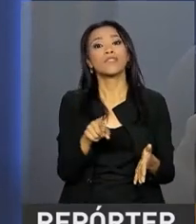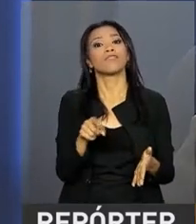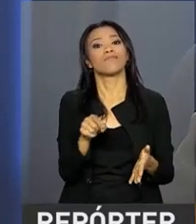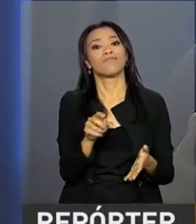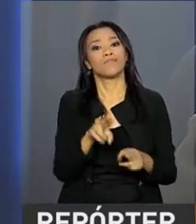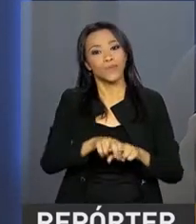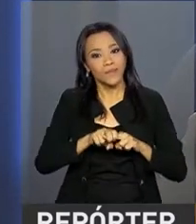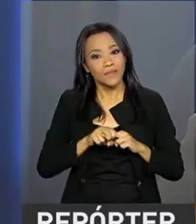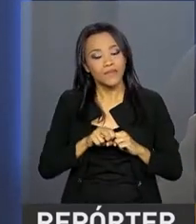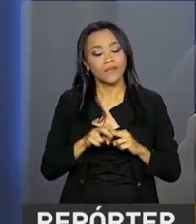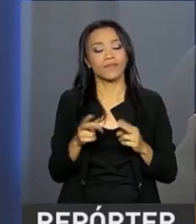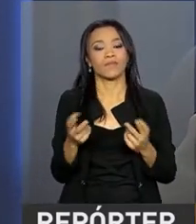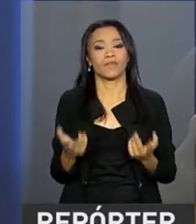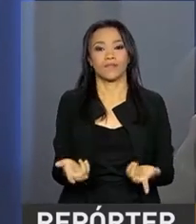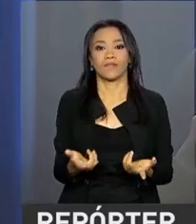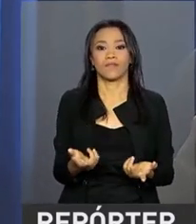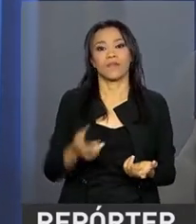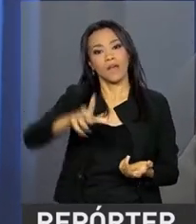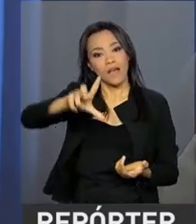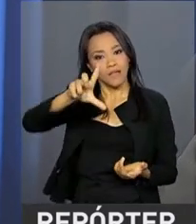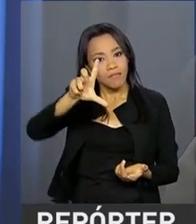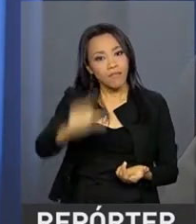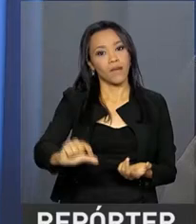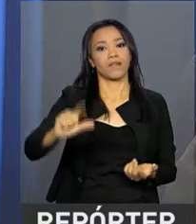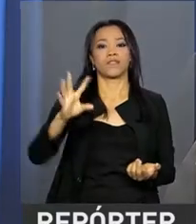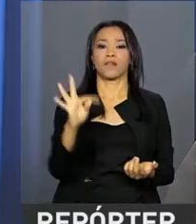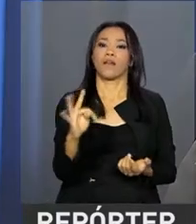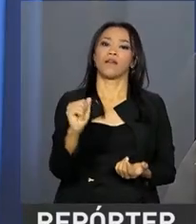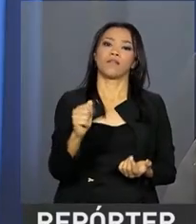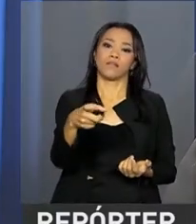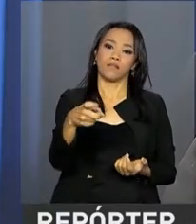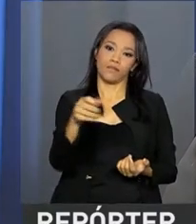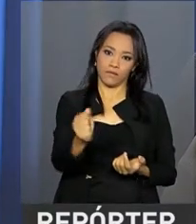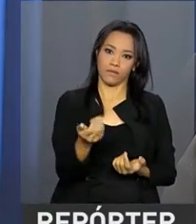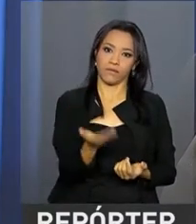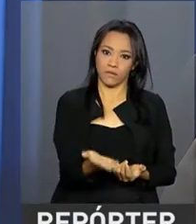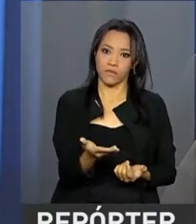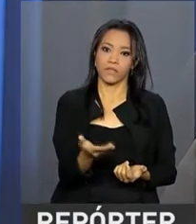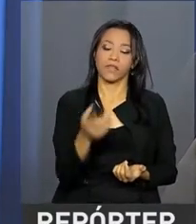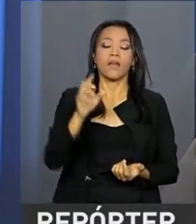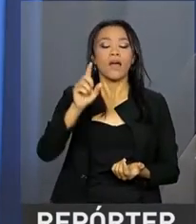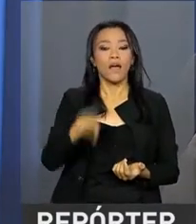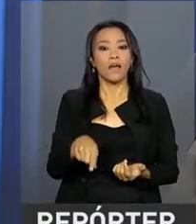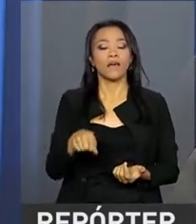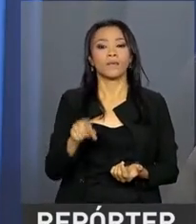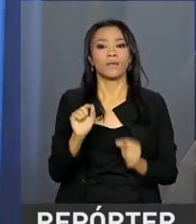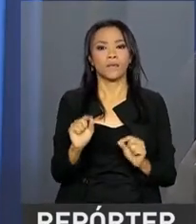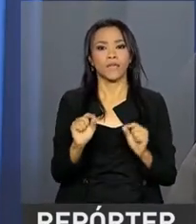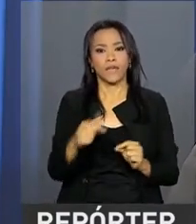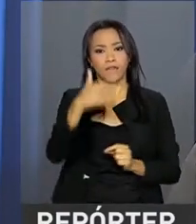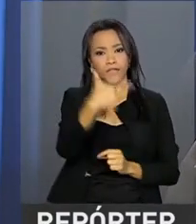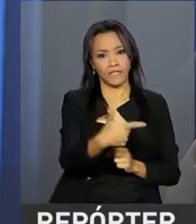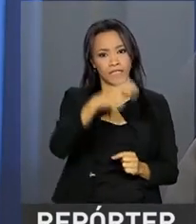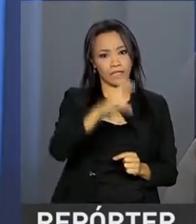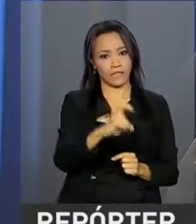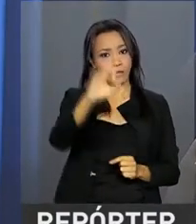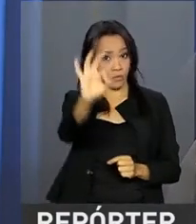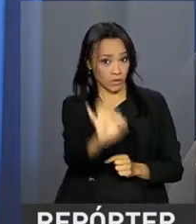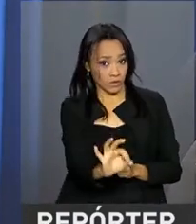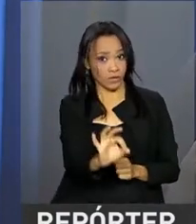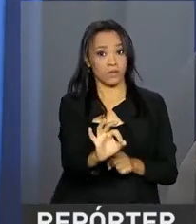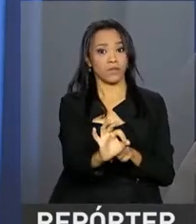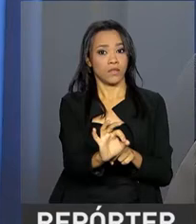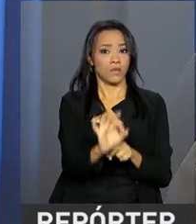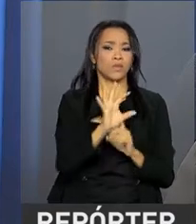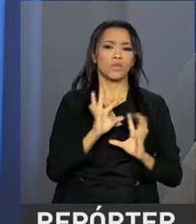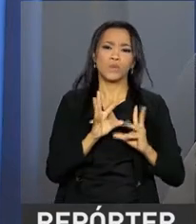impacto nas tarifas para os usuários finais. Impacta diretamente 25%